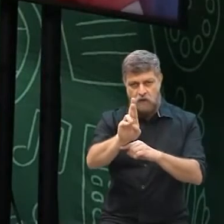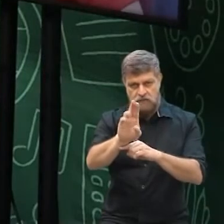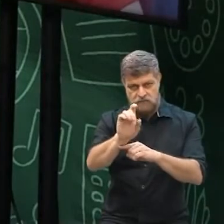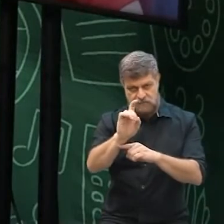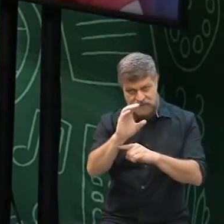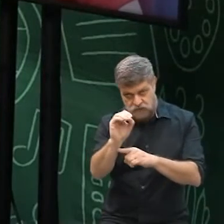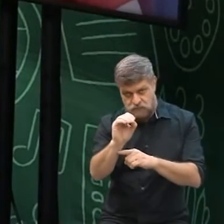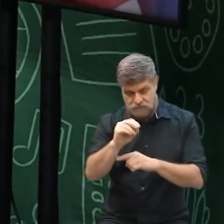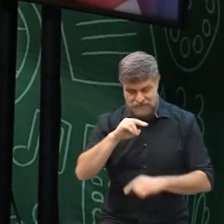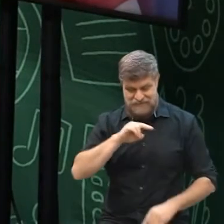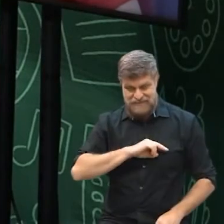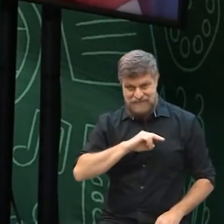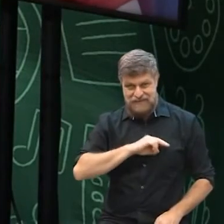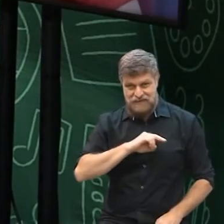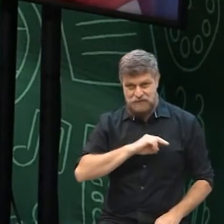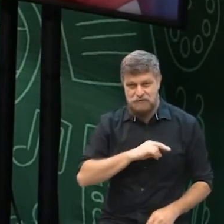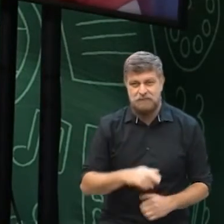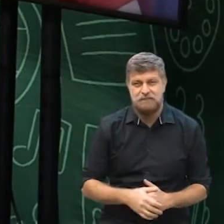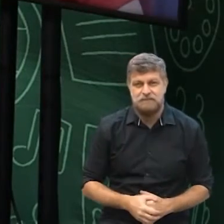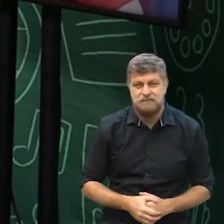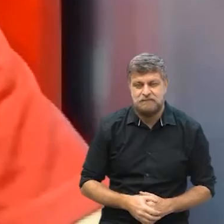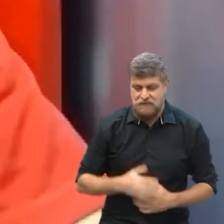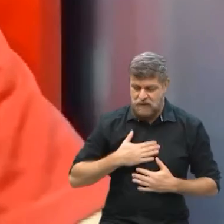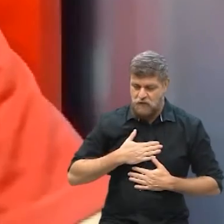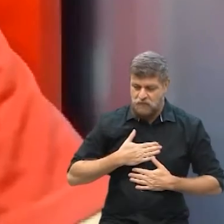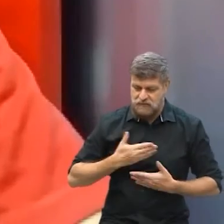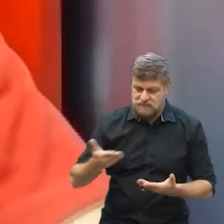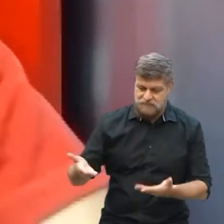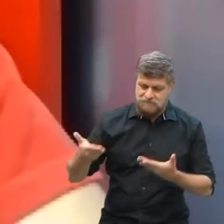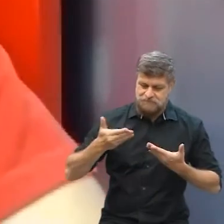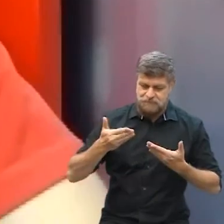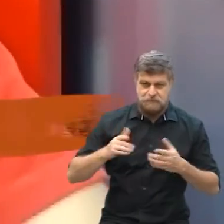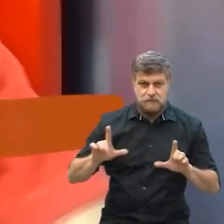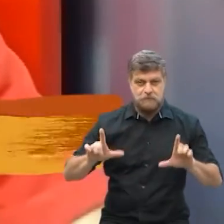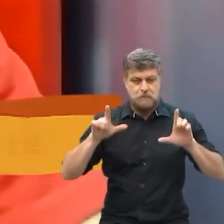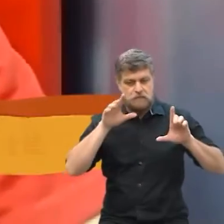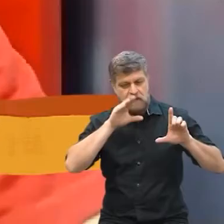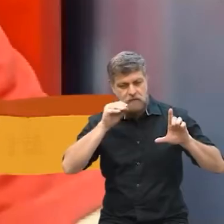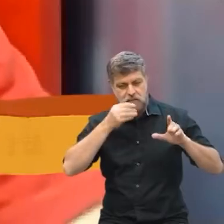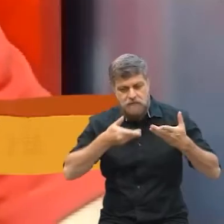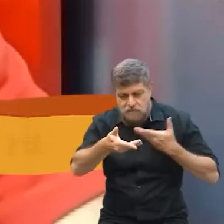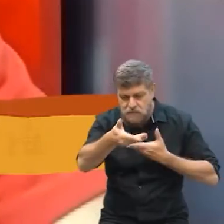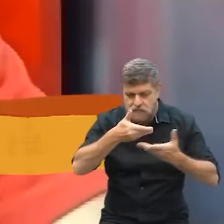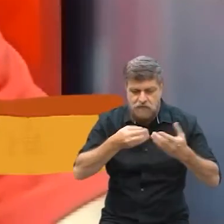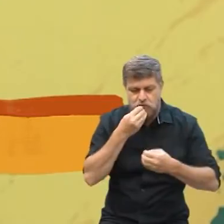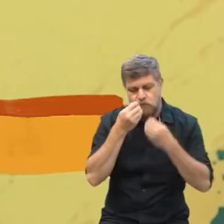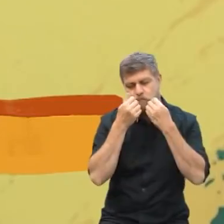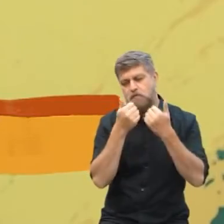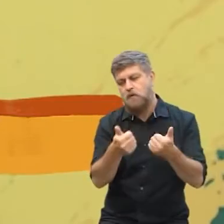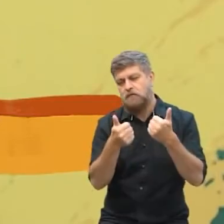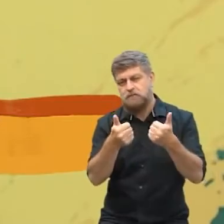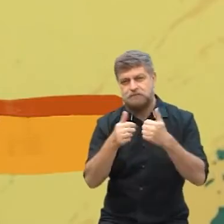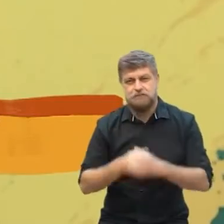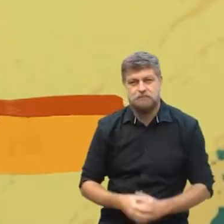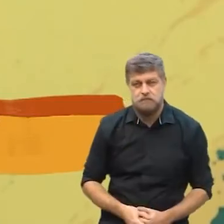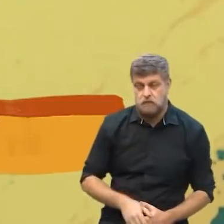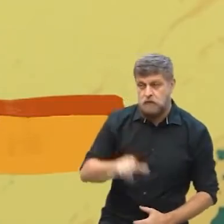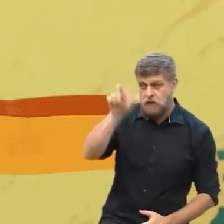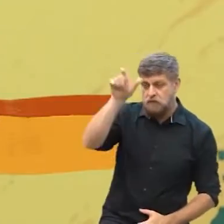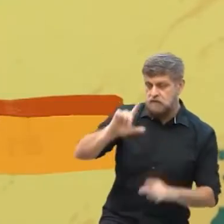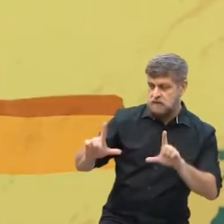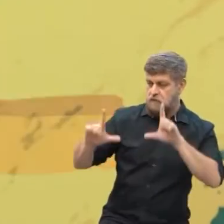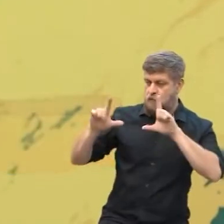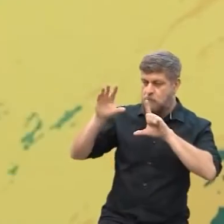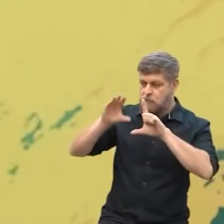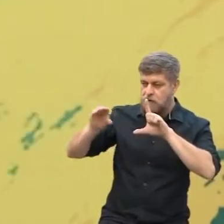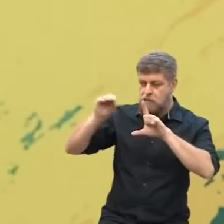tudo bem? Prazer em tê-lo conosco aqui. É um prazer, André. Muito bom estar falando com você. Beleza, você fala no